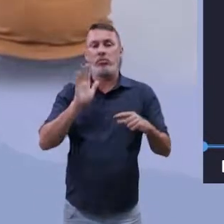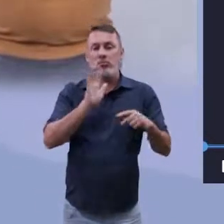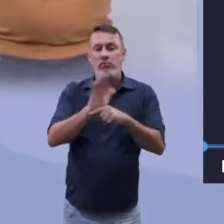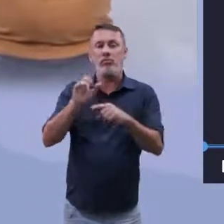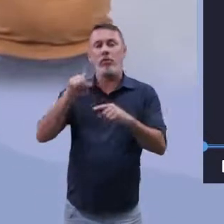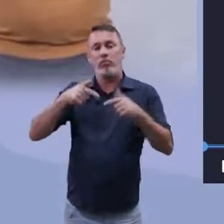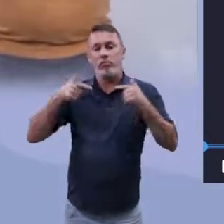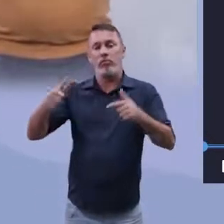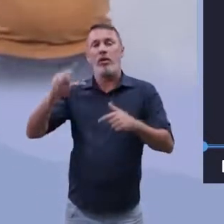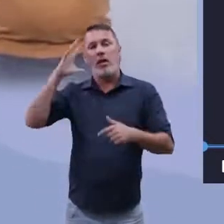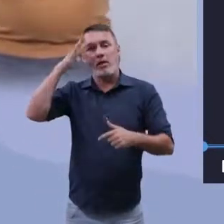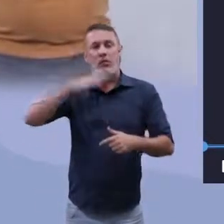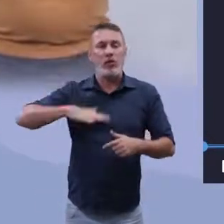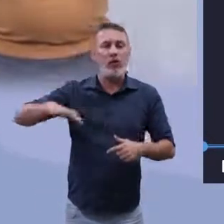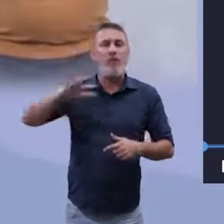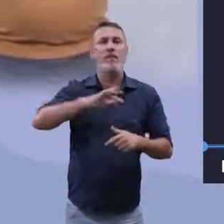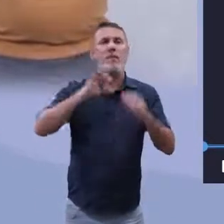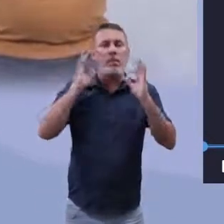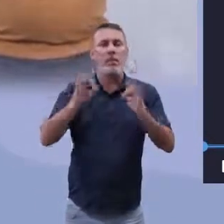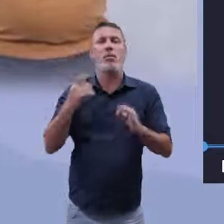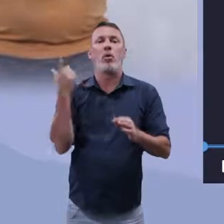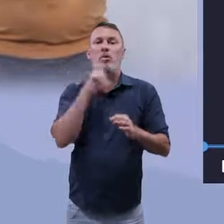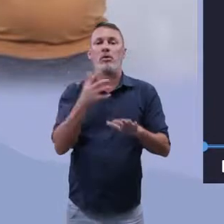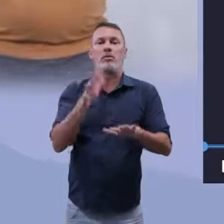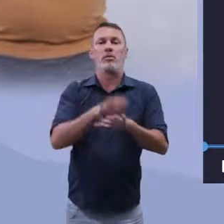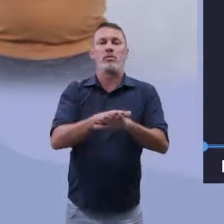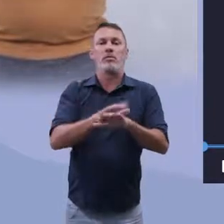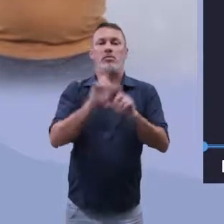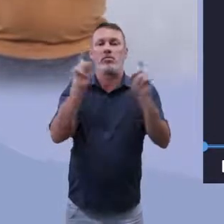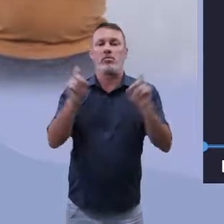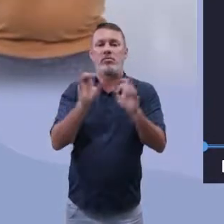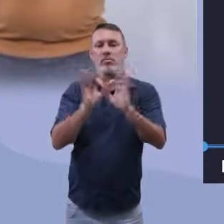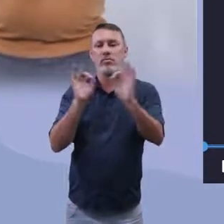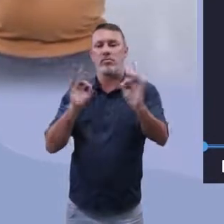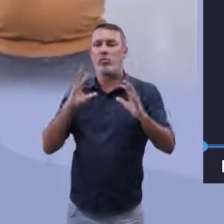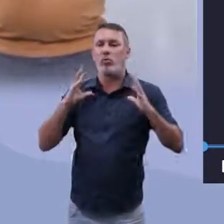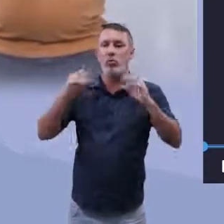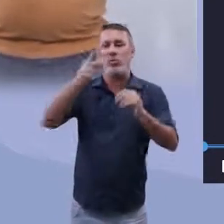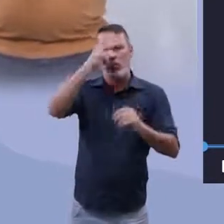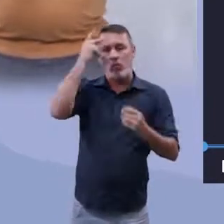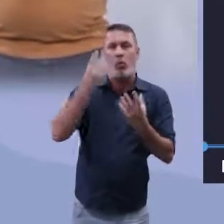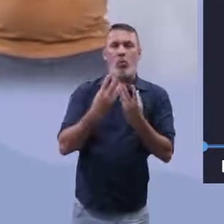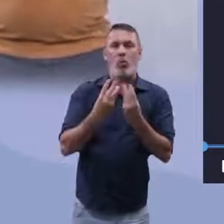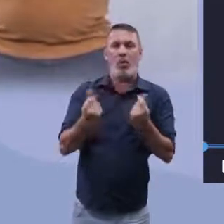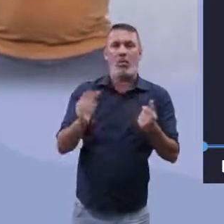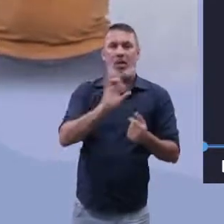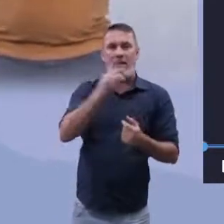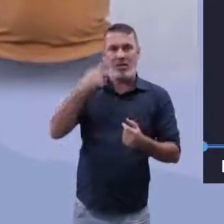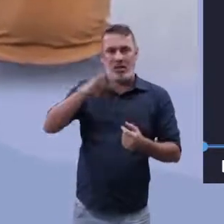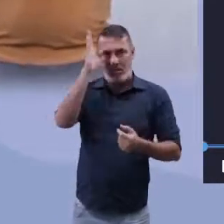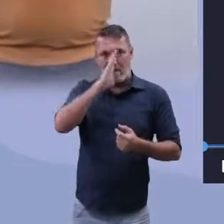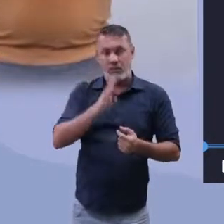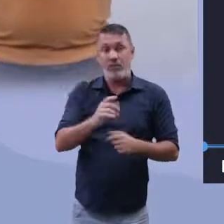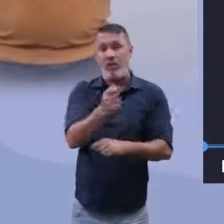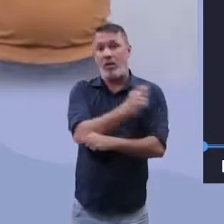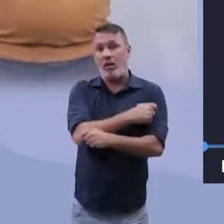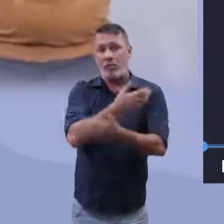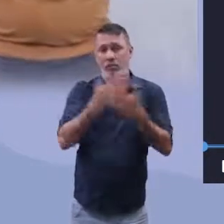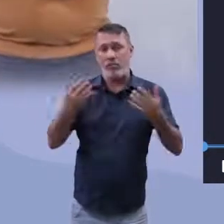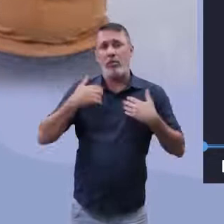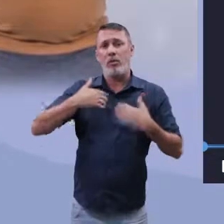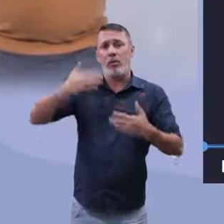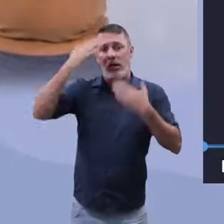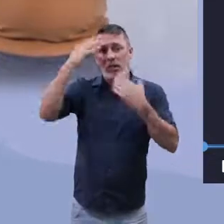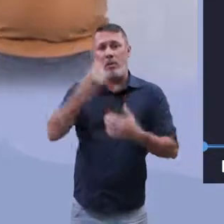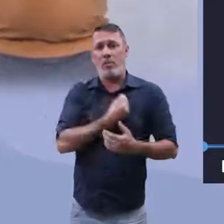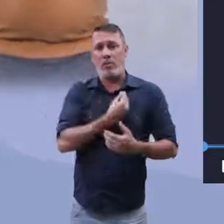ele pode ser um agente para fornecer, de fato, uma inclusão digital e de qualidade a todos os brasileiros.